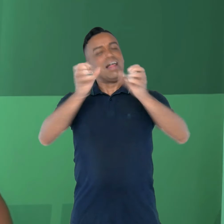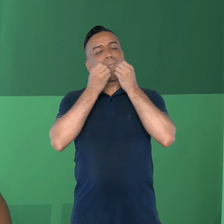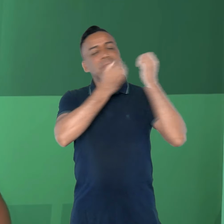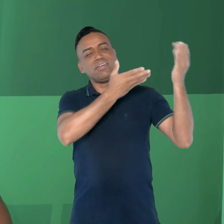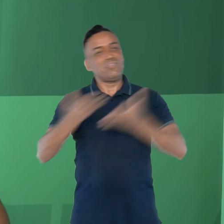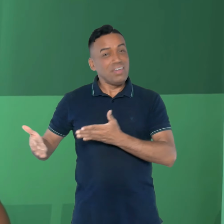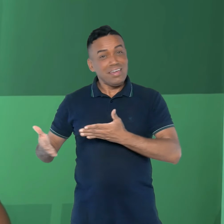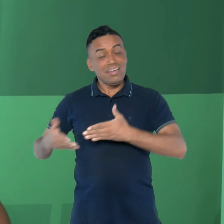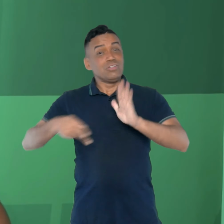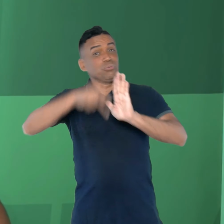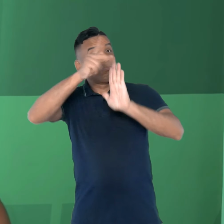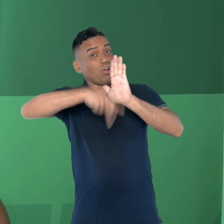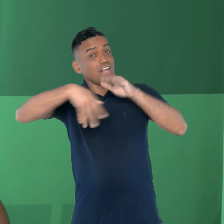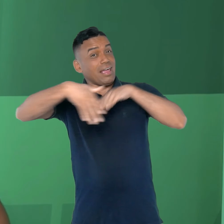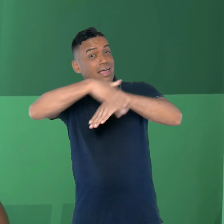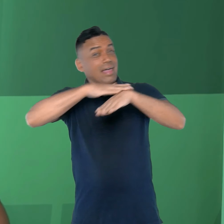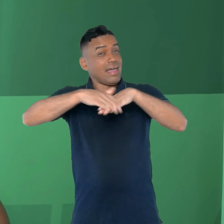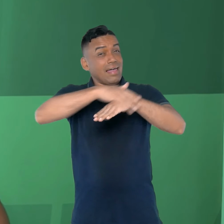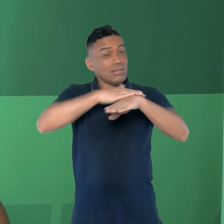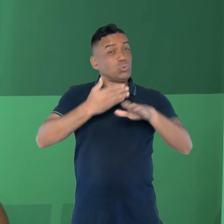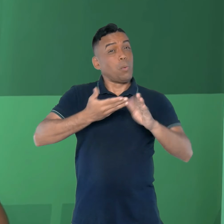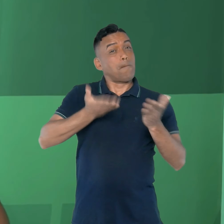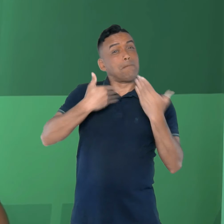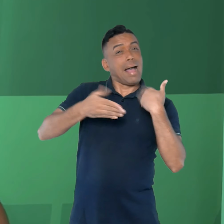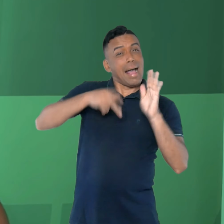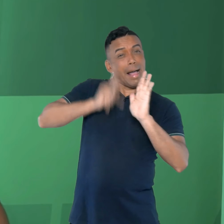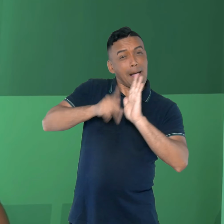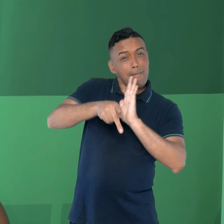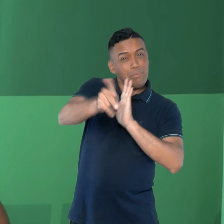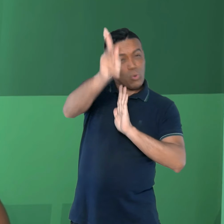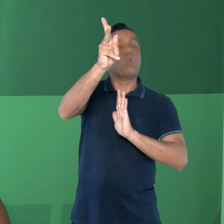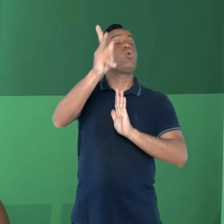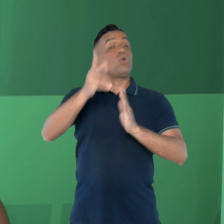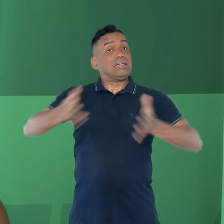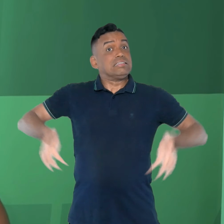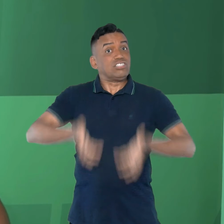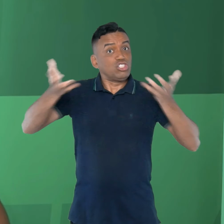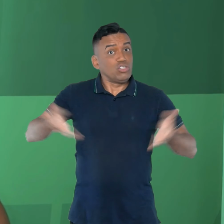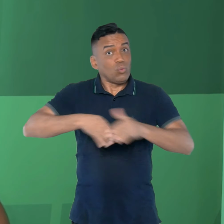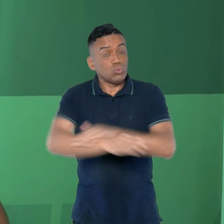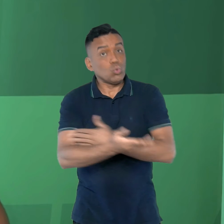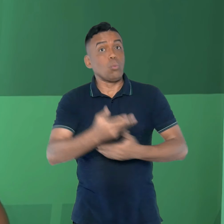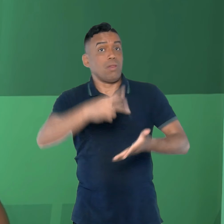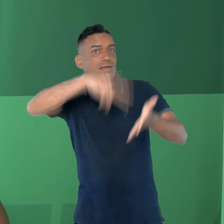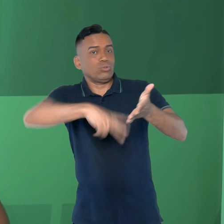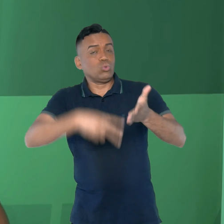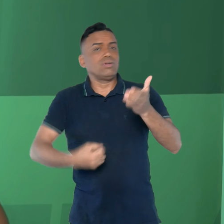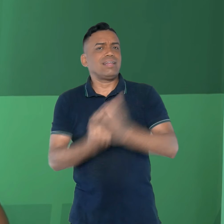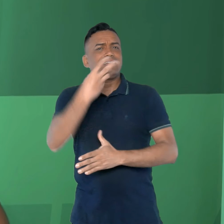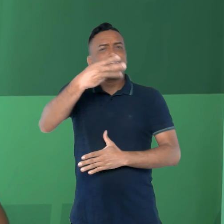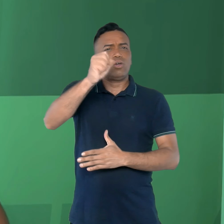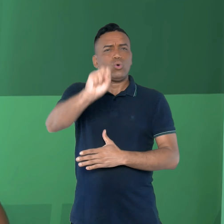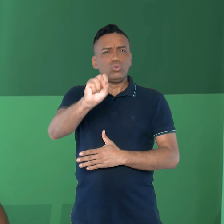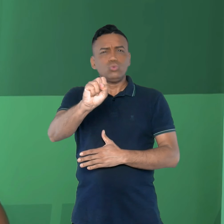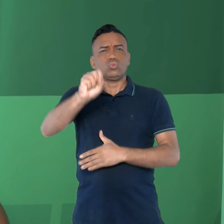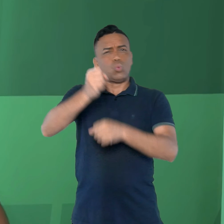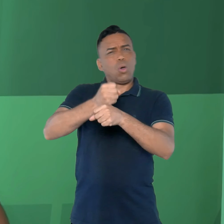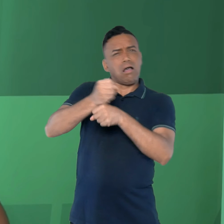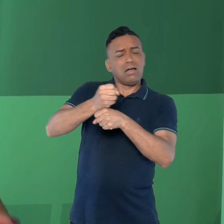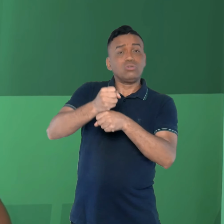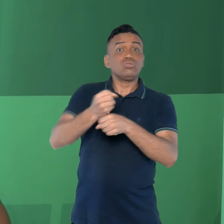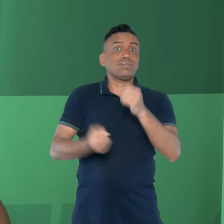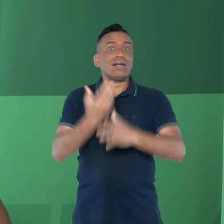Bem-vindos ao Sempre um Papo, este projeto de incentivo ao hábito da leitura, criado há 38 anos pelo jornalista mineiro Afonso